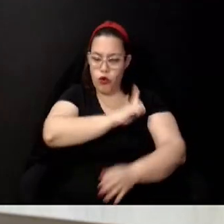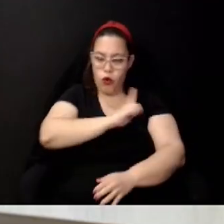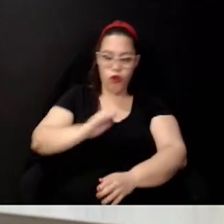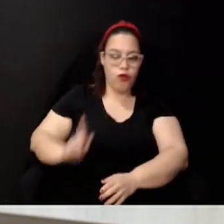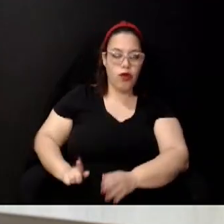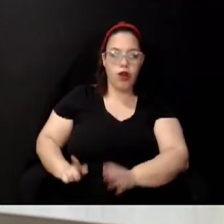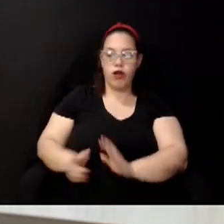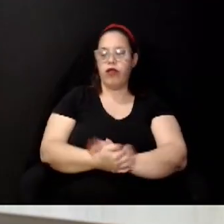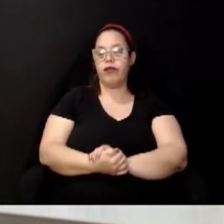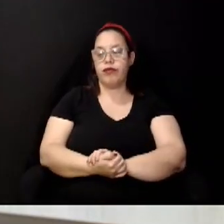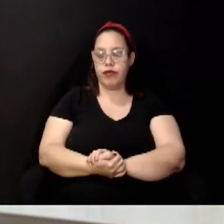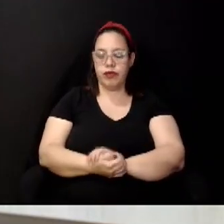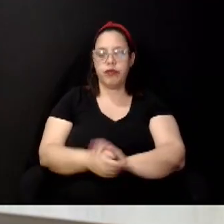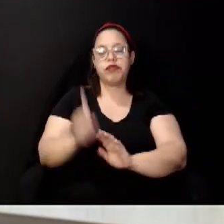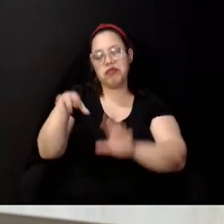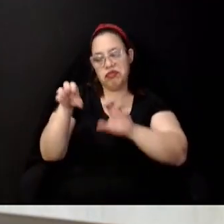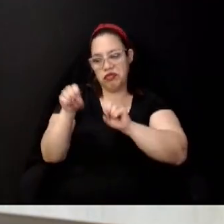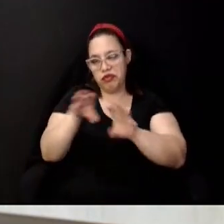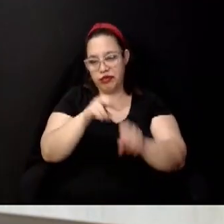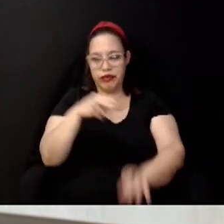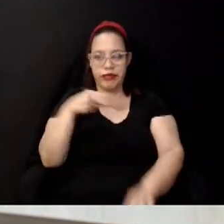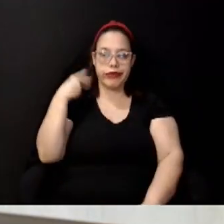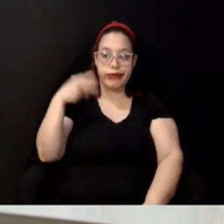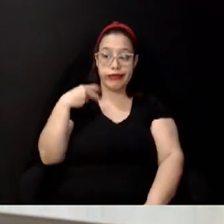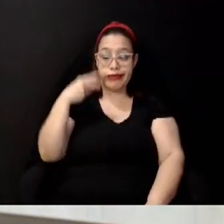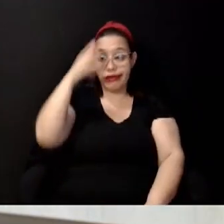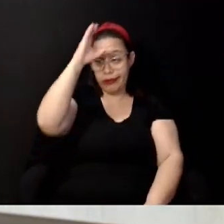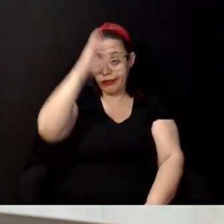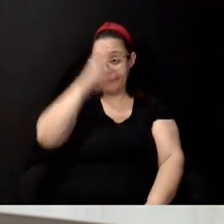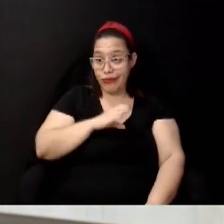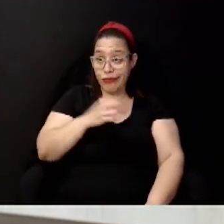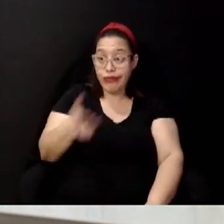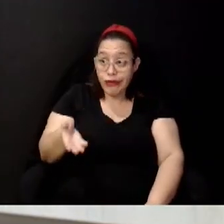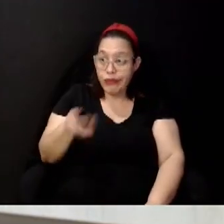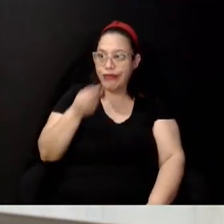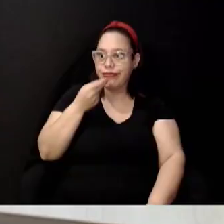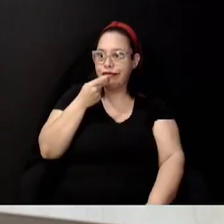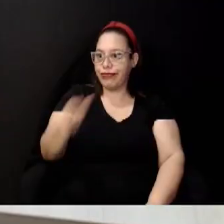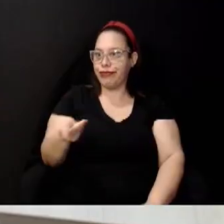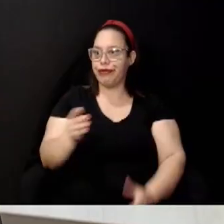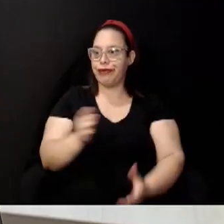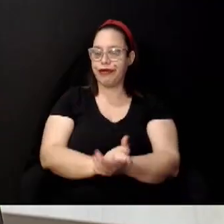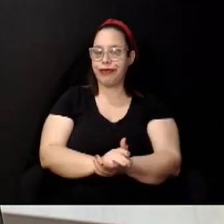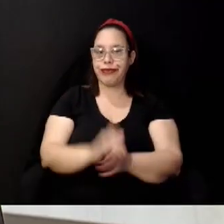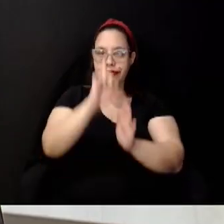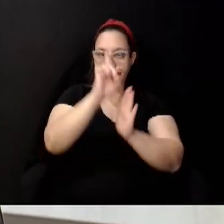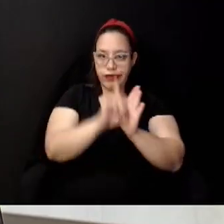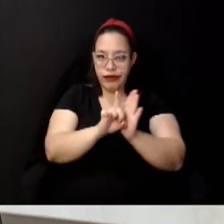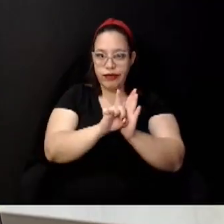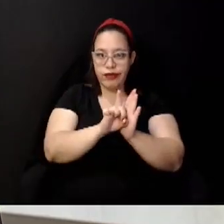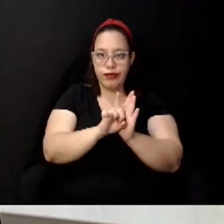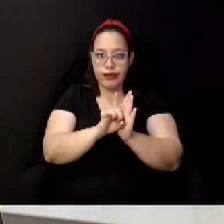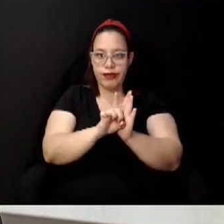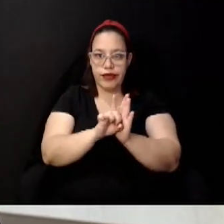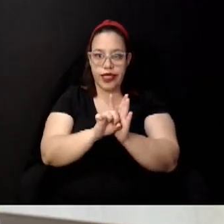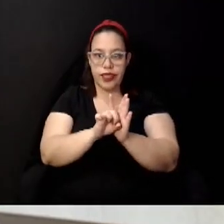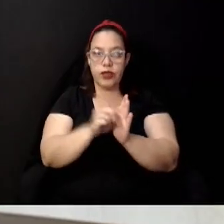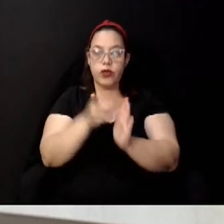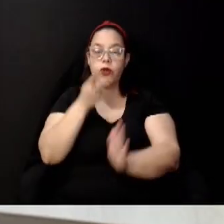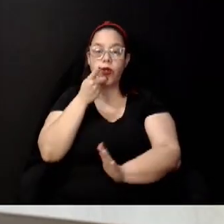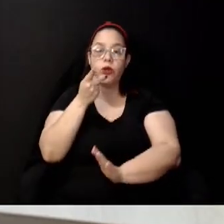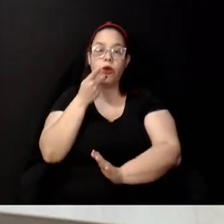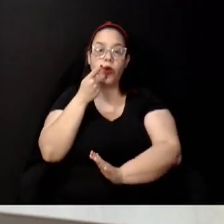é educação política e cidadã, A gente fala de questão de direitos e deveres, a gente fala sobre a questão do